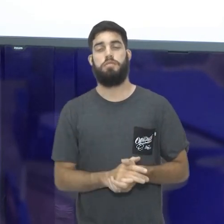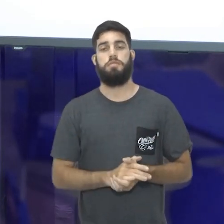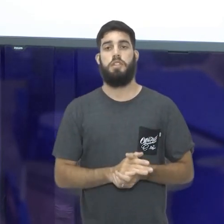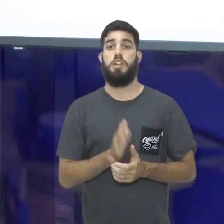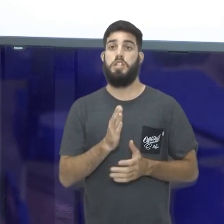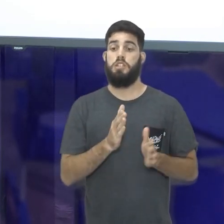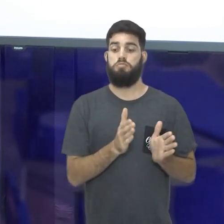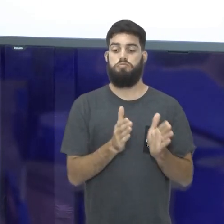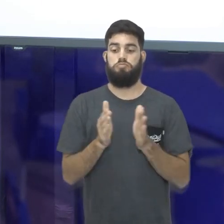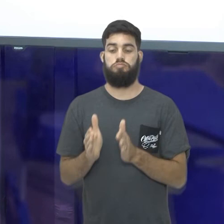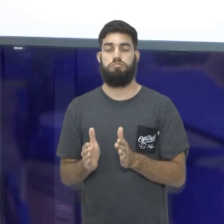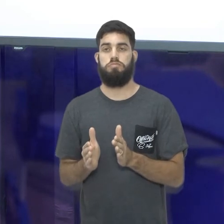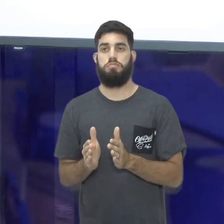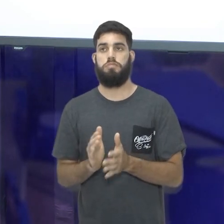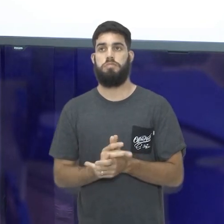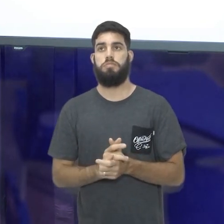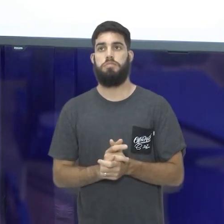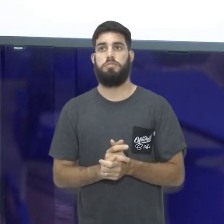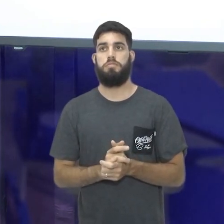para a segunda